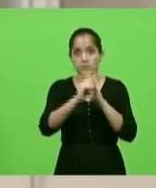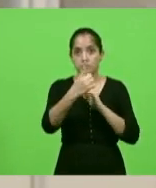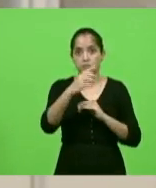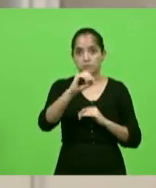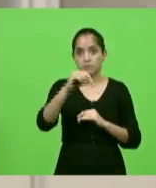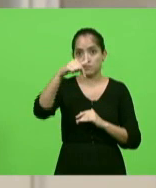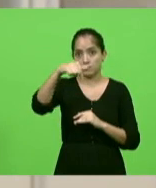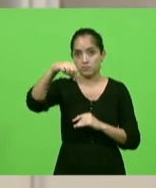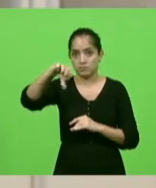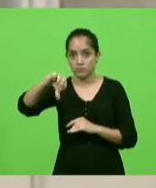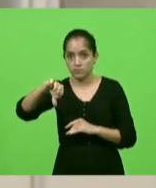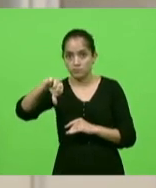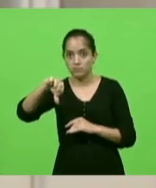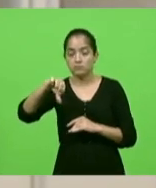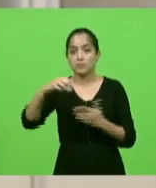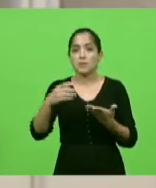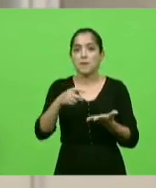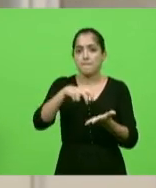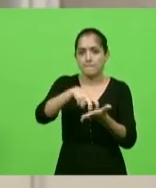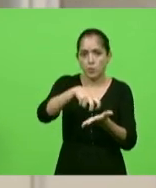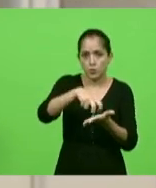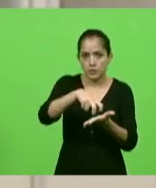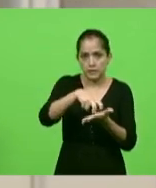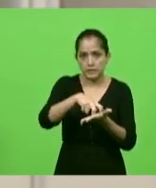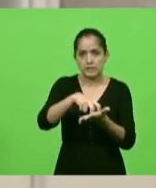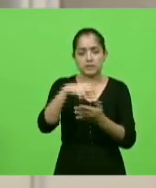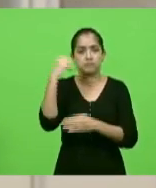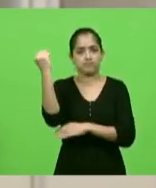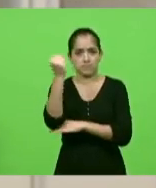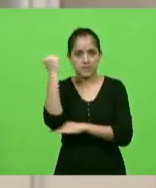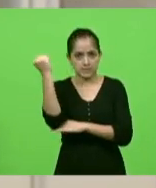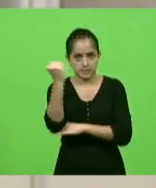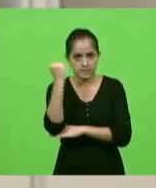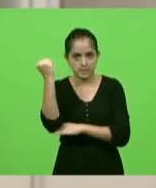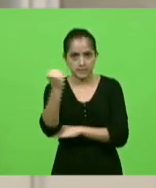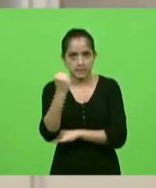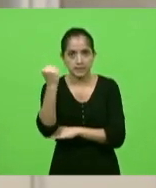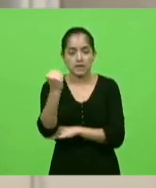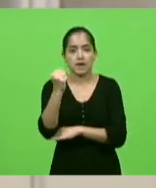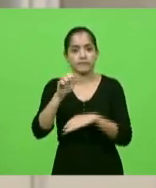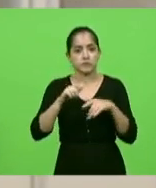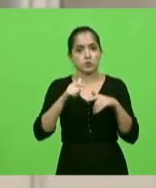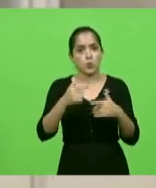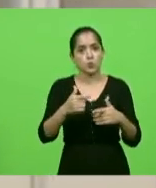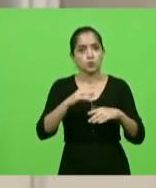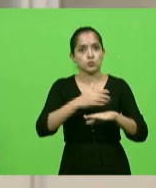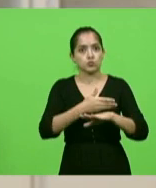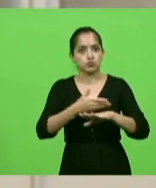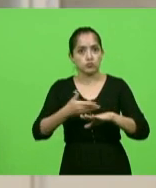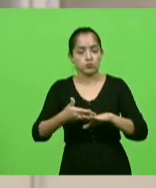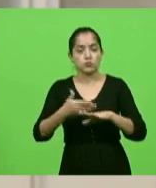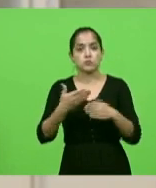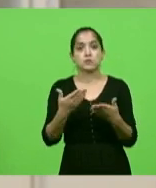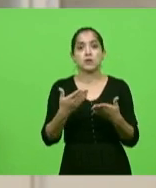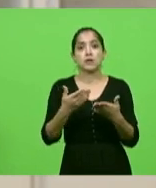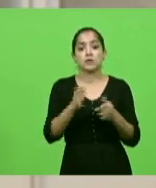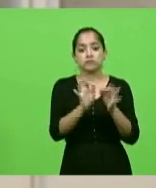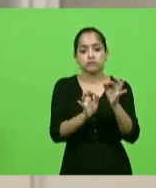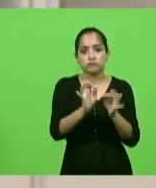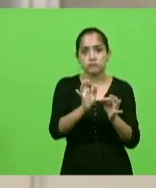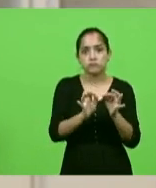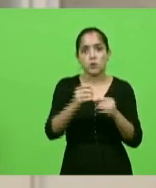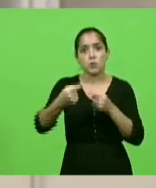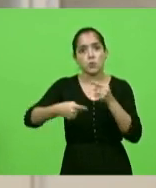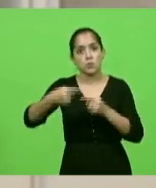1.079 é apenas punir condutas mais graves e ofensivas a construção federal que justifiquem